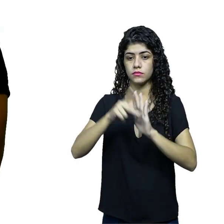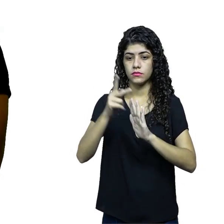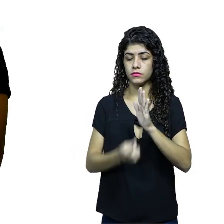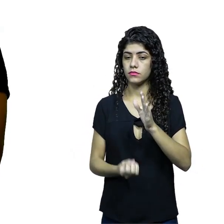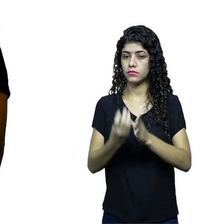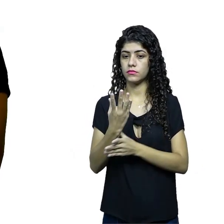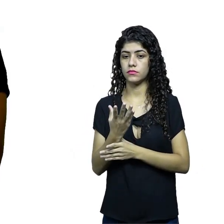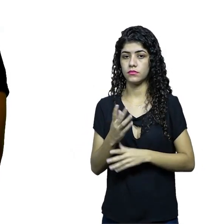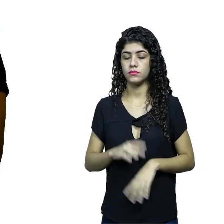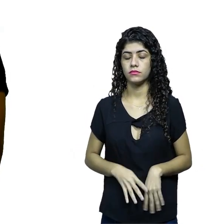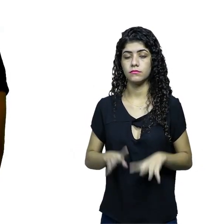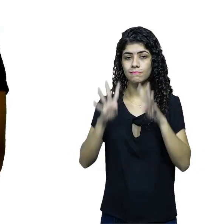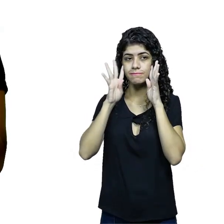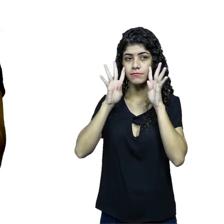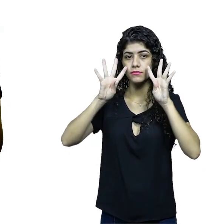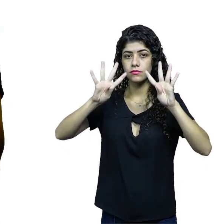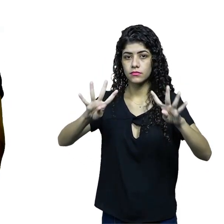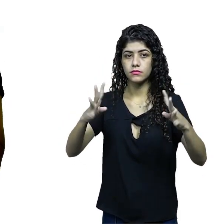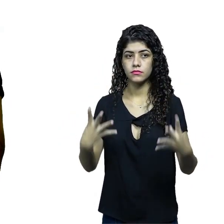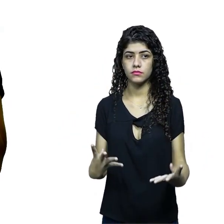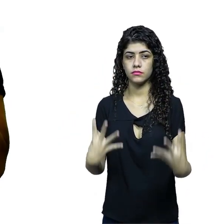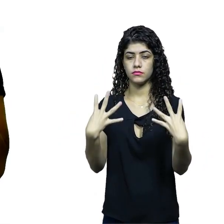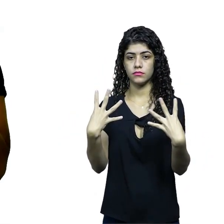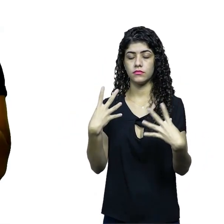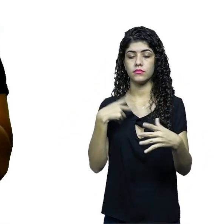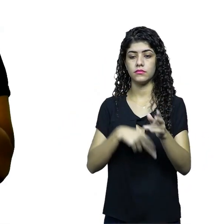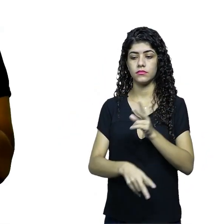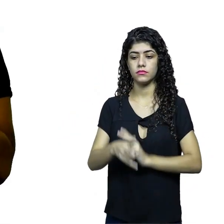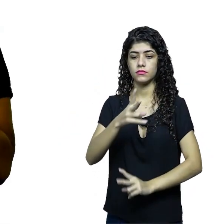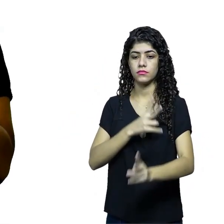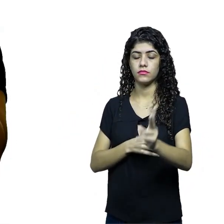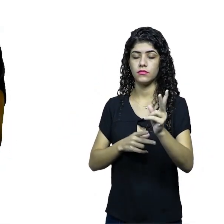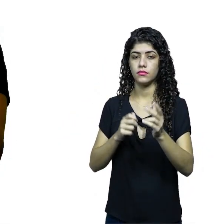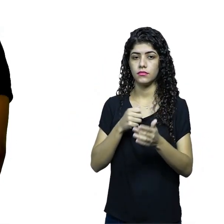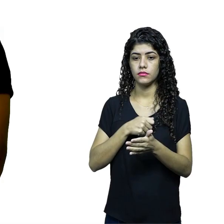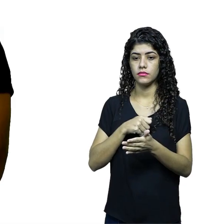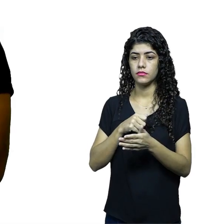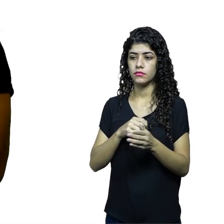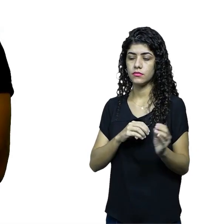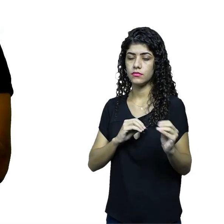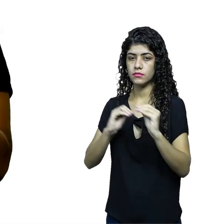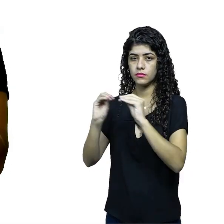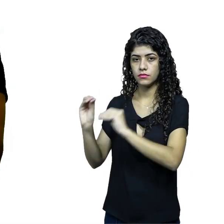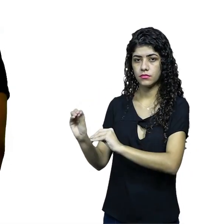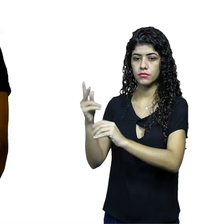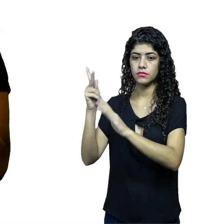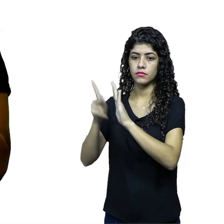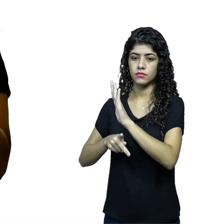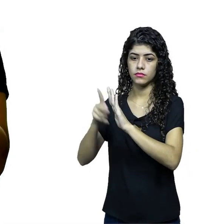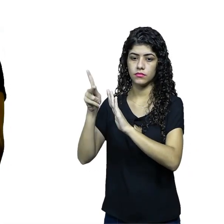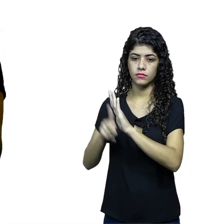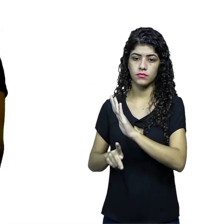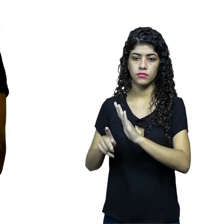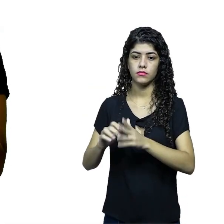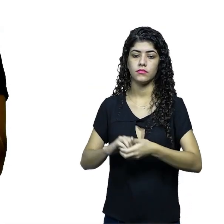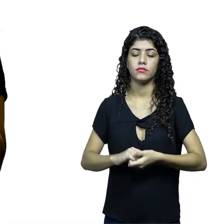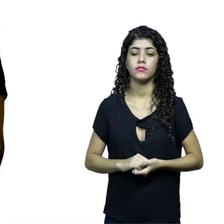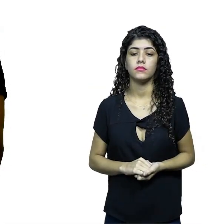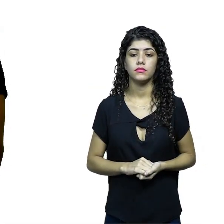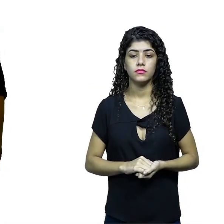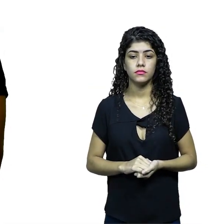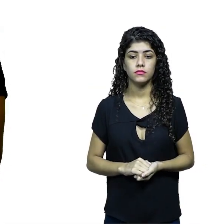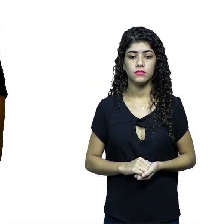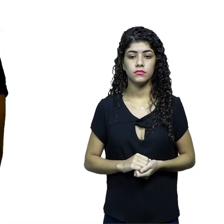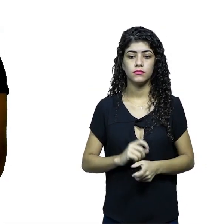produzir. Fiquem atentos e sempre, ao mandar um projeto para um edital, para um player,